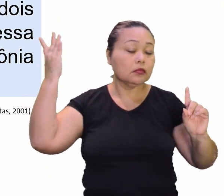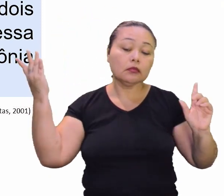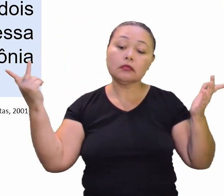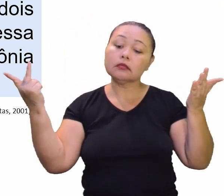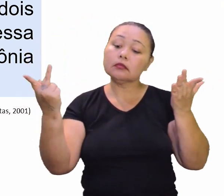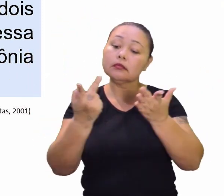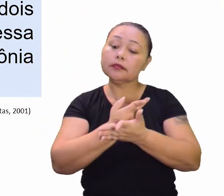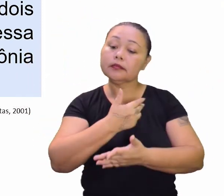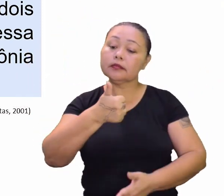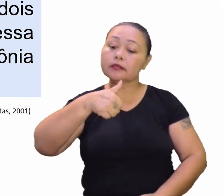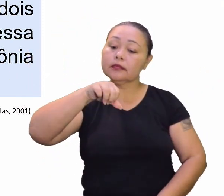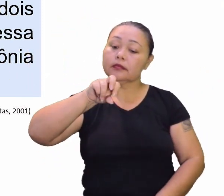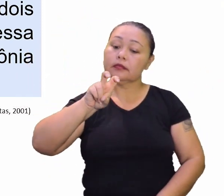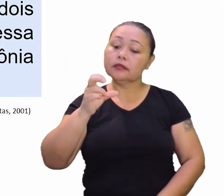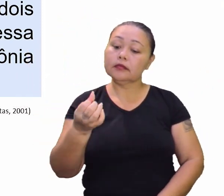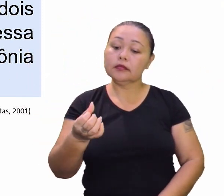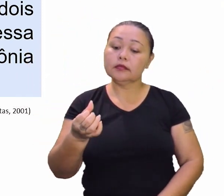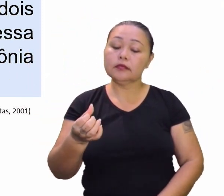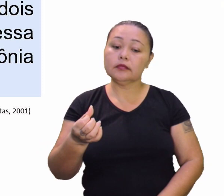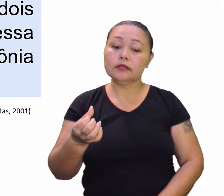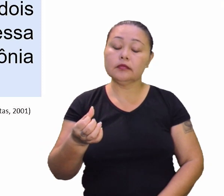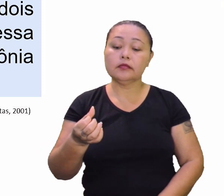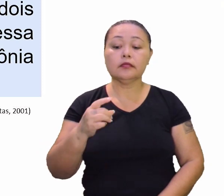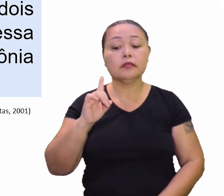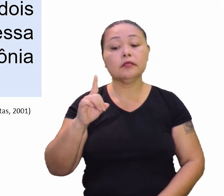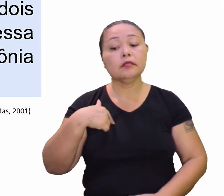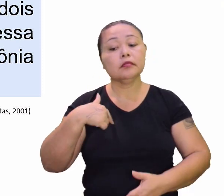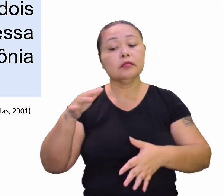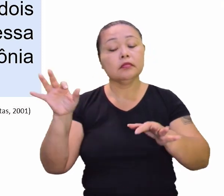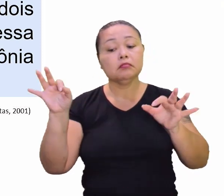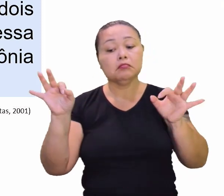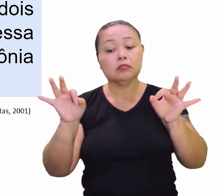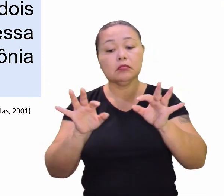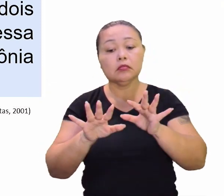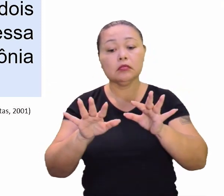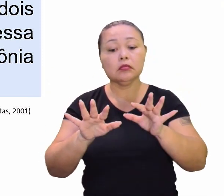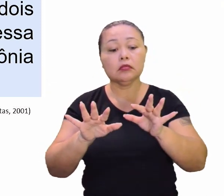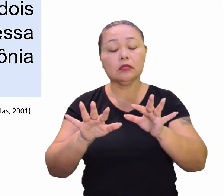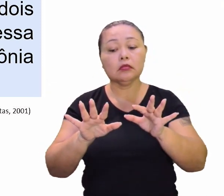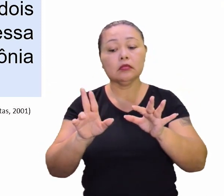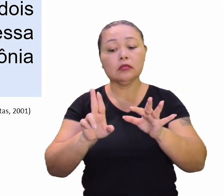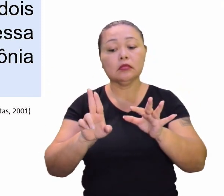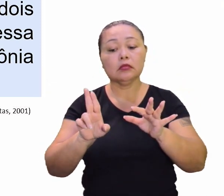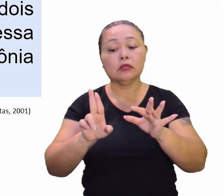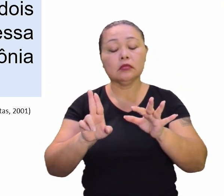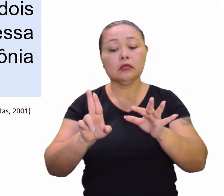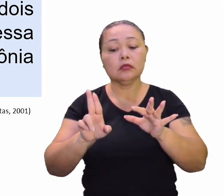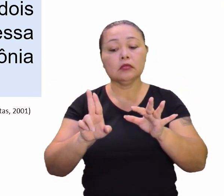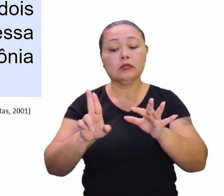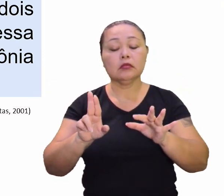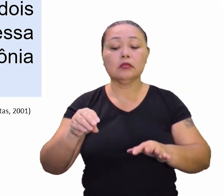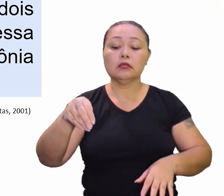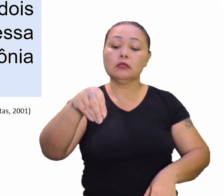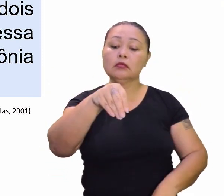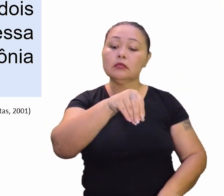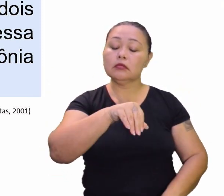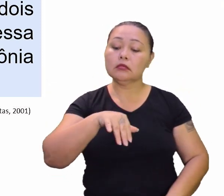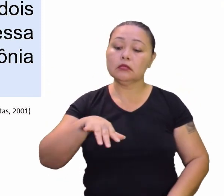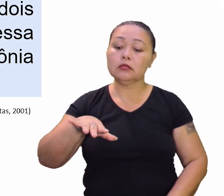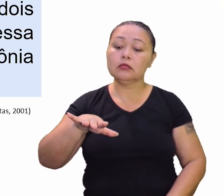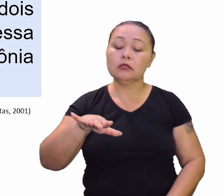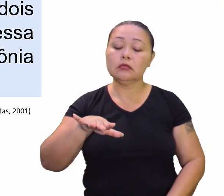em 1956 deixa de ser chamado, o